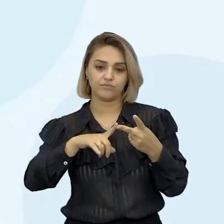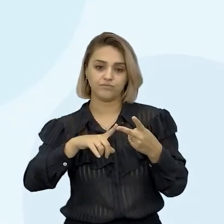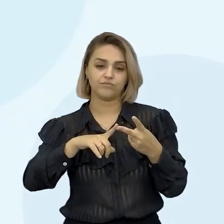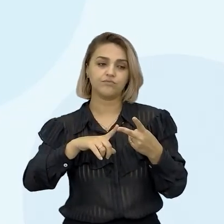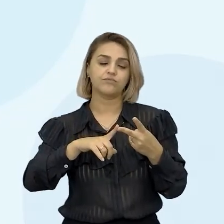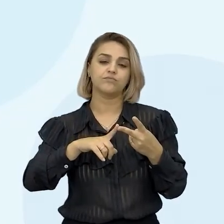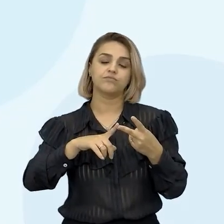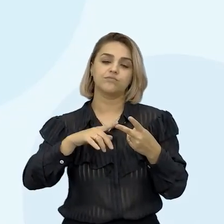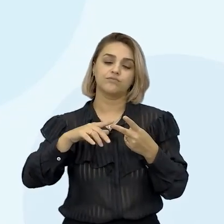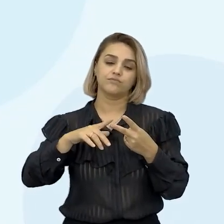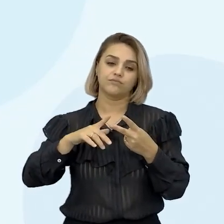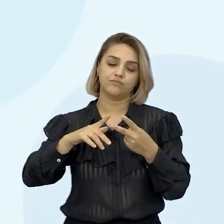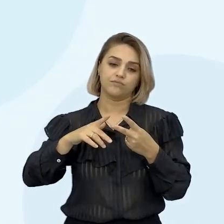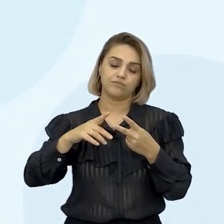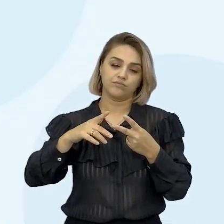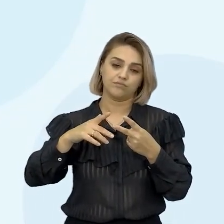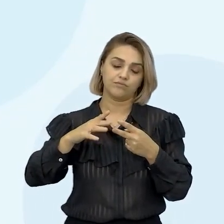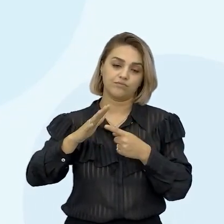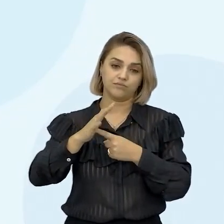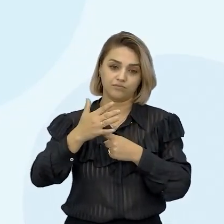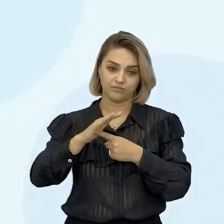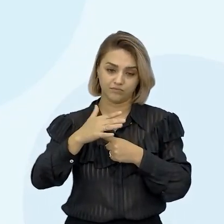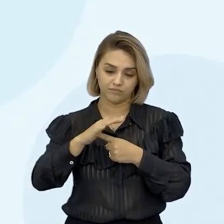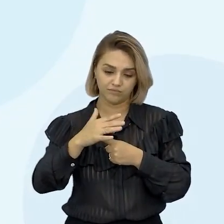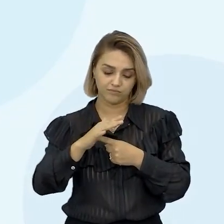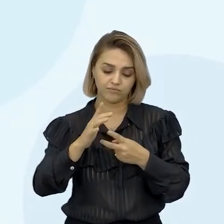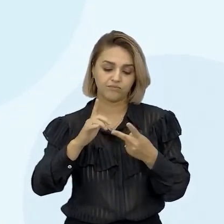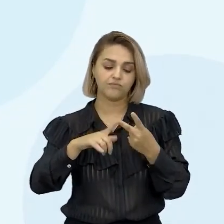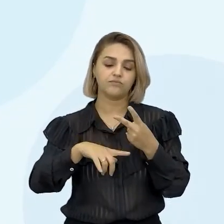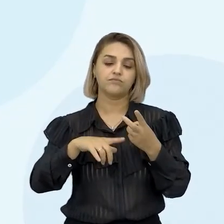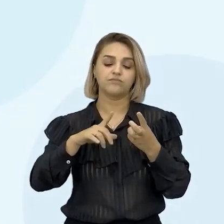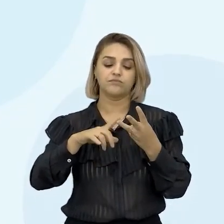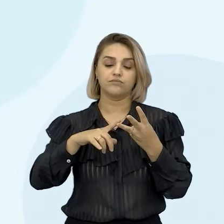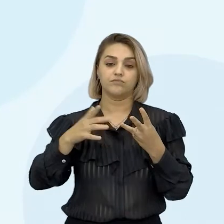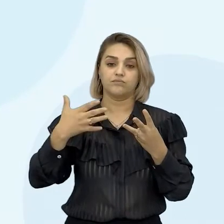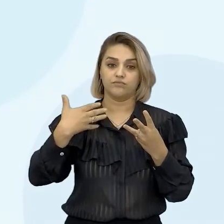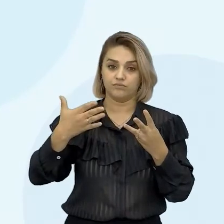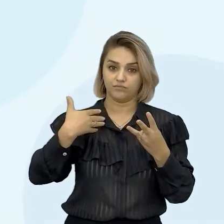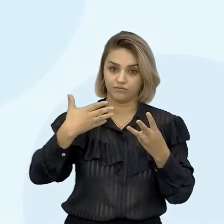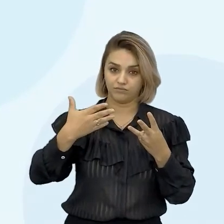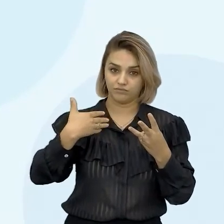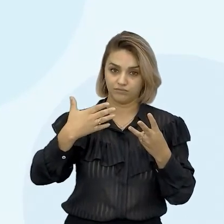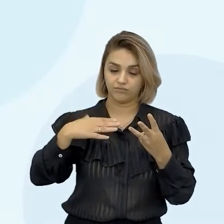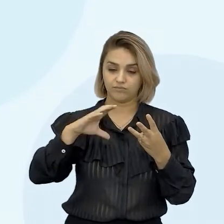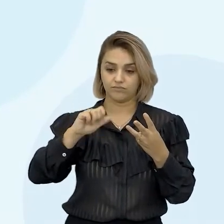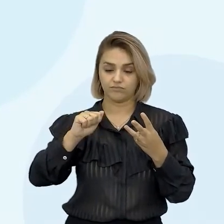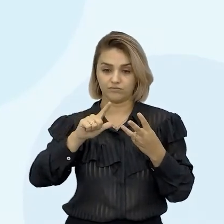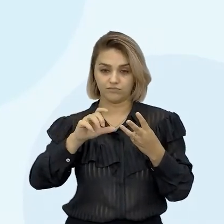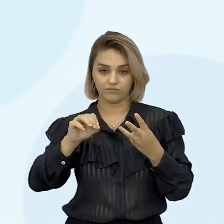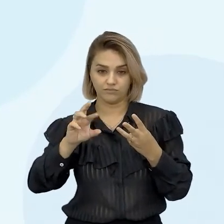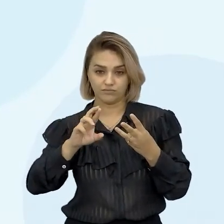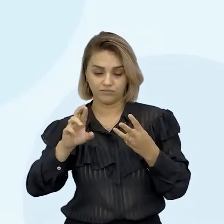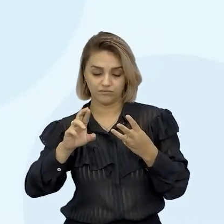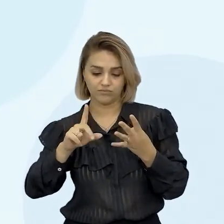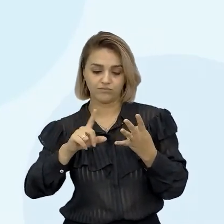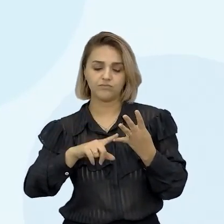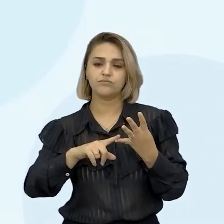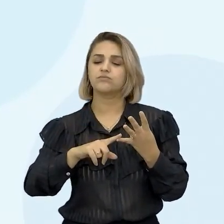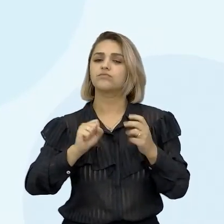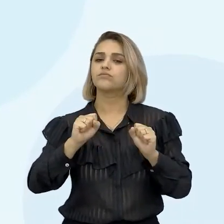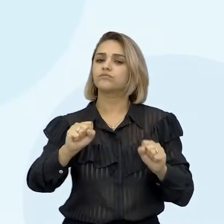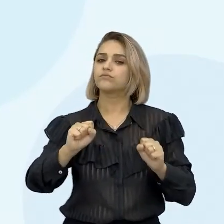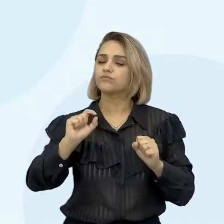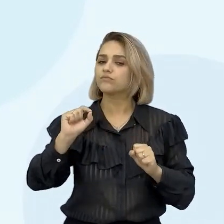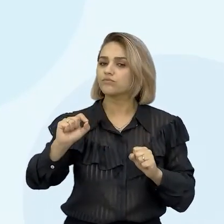pode ser mecânica pode ser também de calor e tudo mais o que que é potência